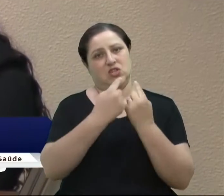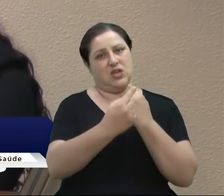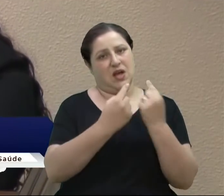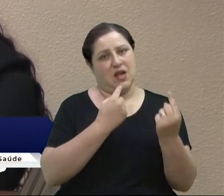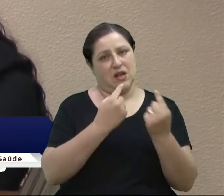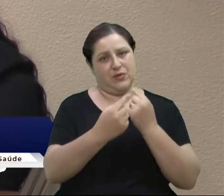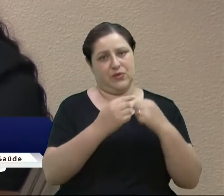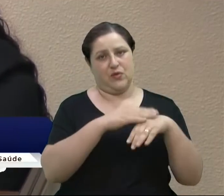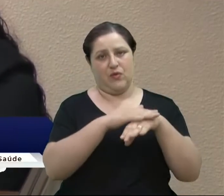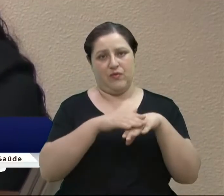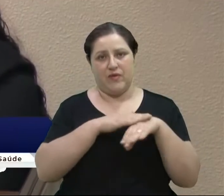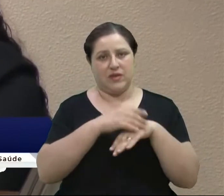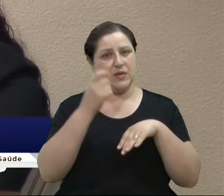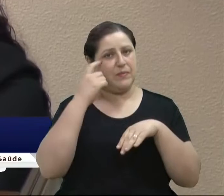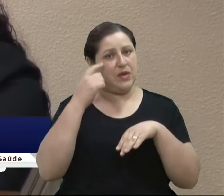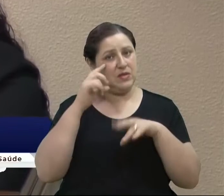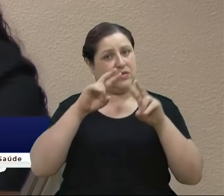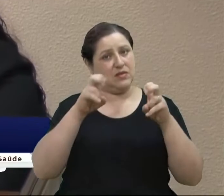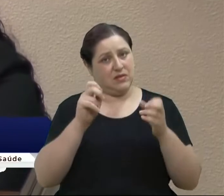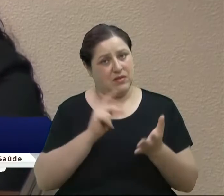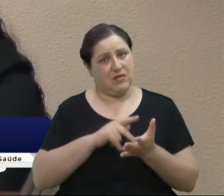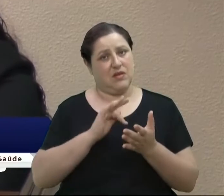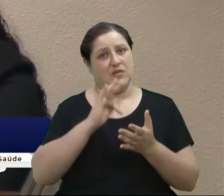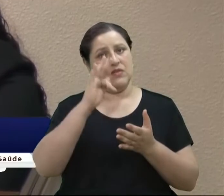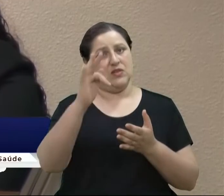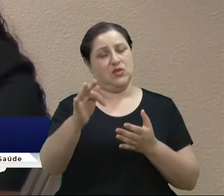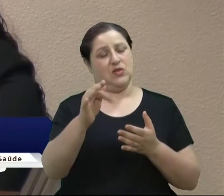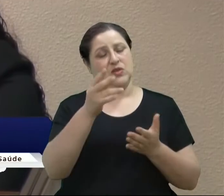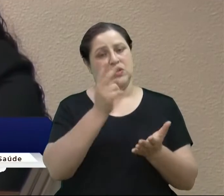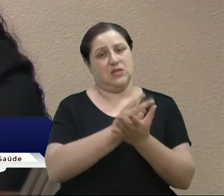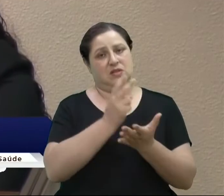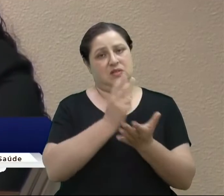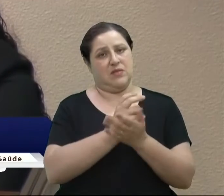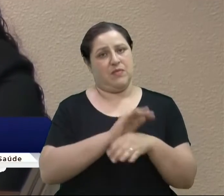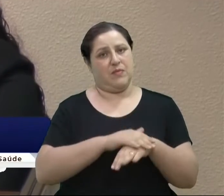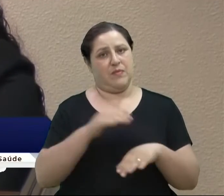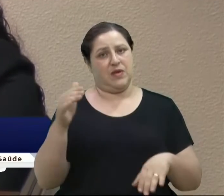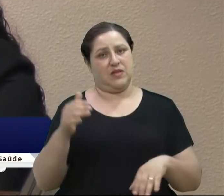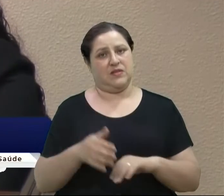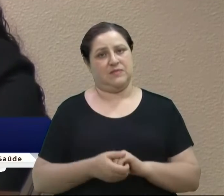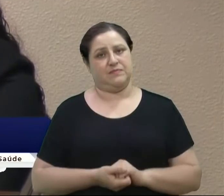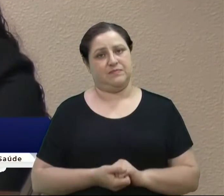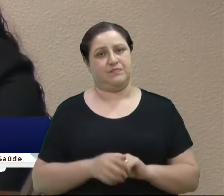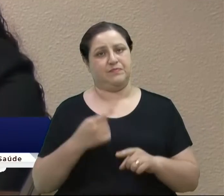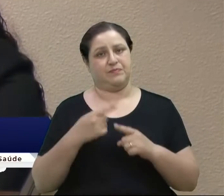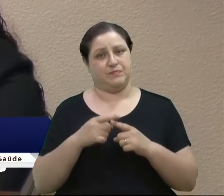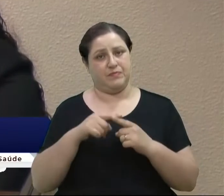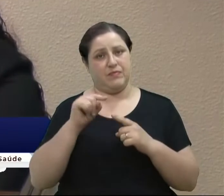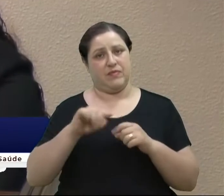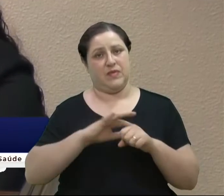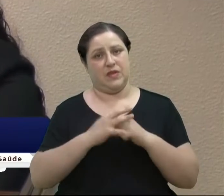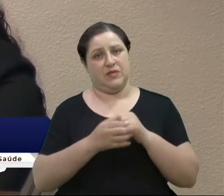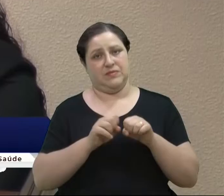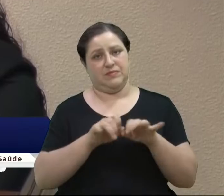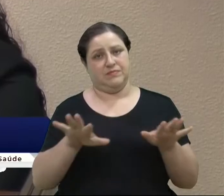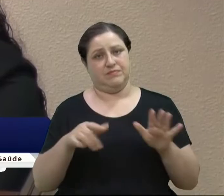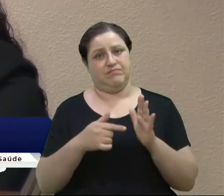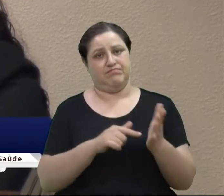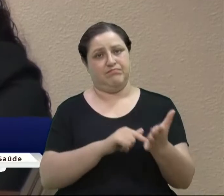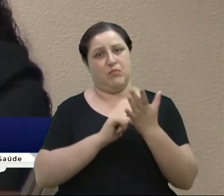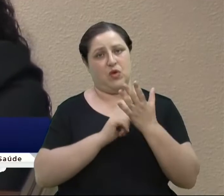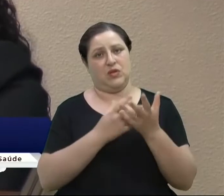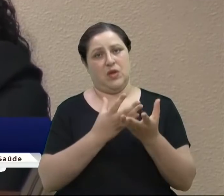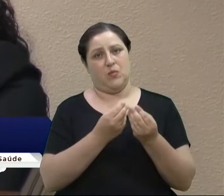pensar realmente futuramente e cada vez mais. Porque essa pandemia ela nos mostrou várias coisas.